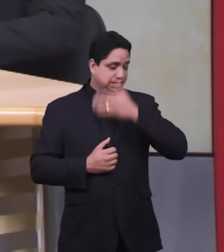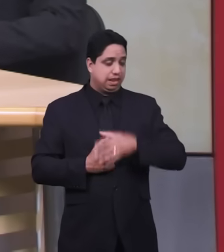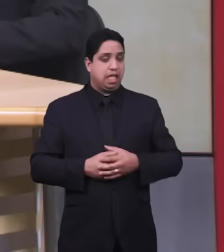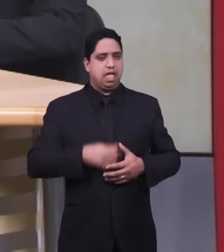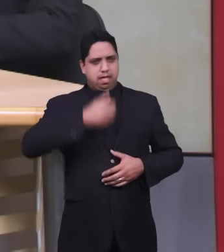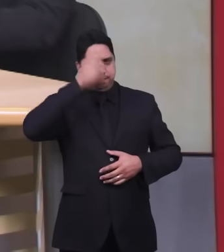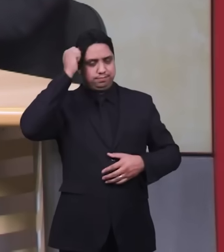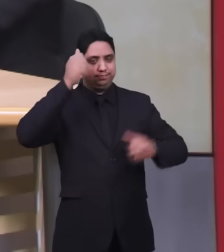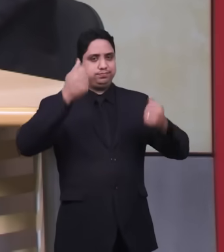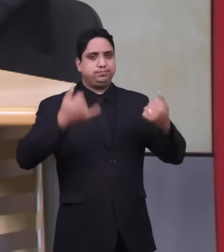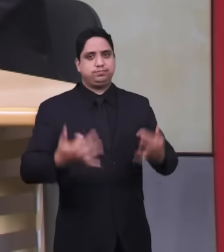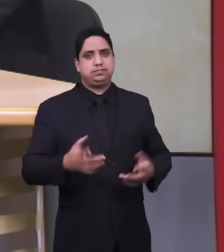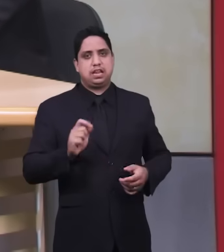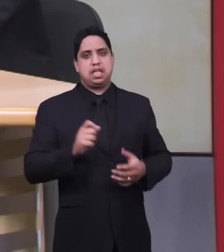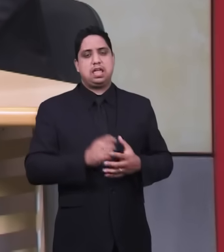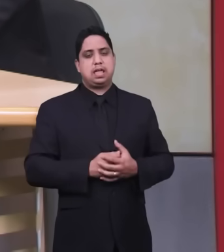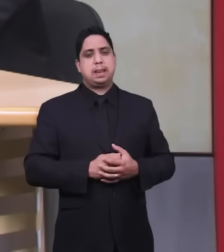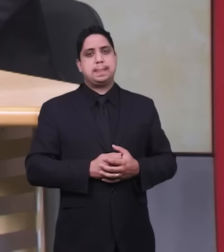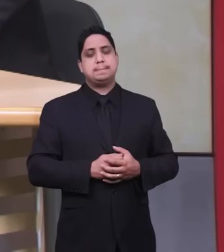linha...